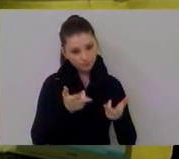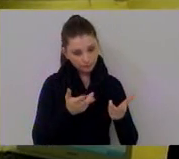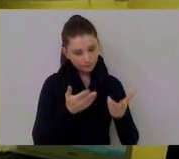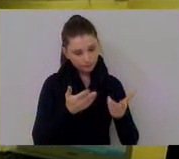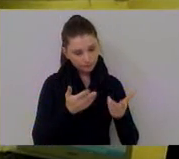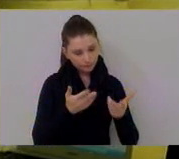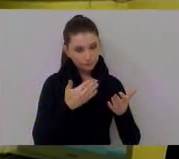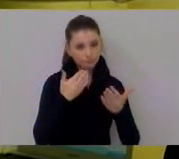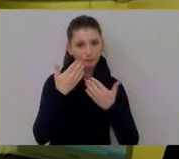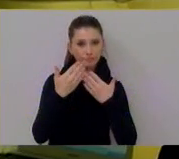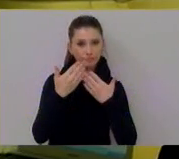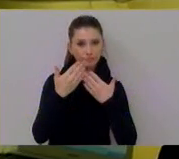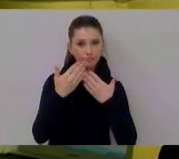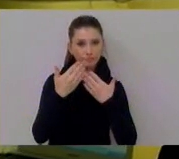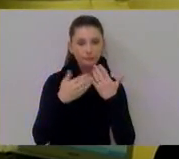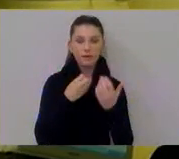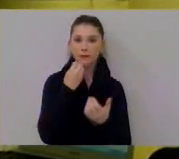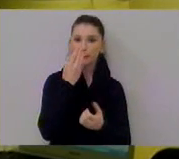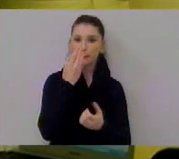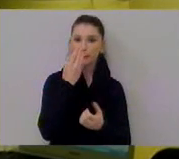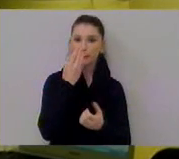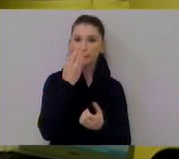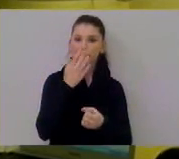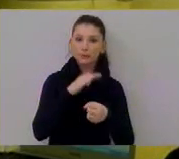Boa noite a todos.